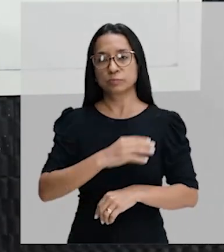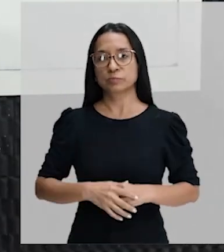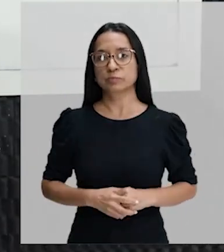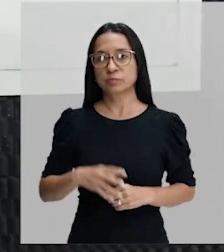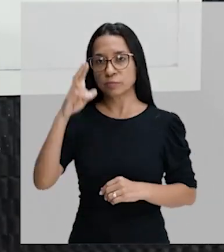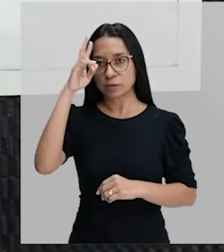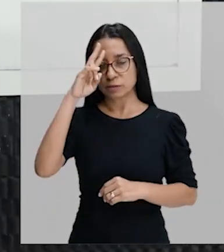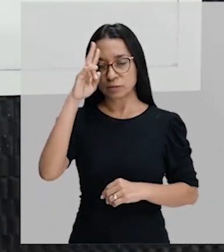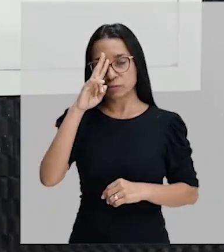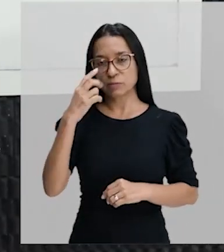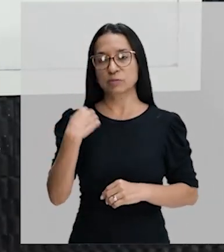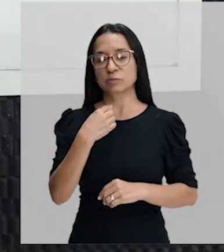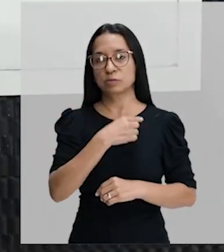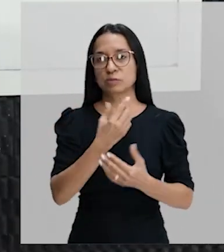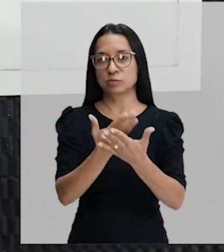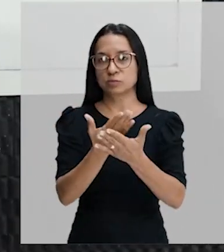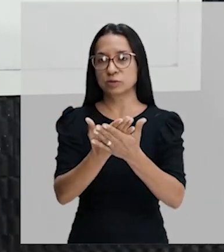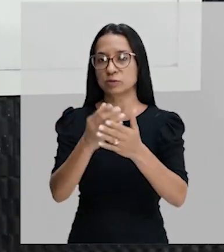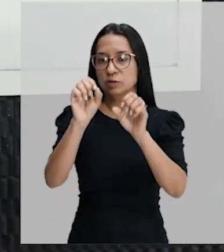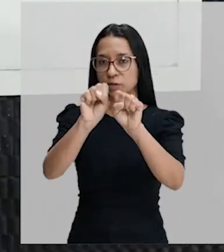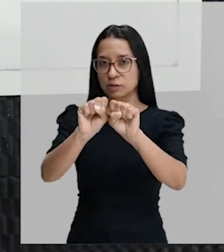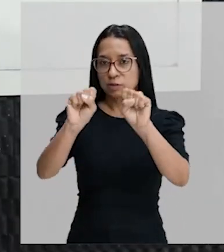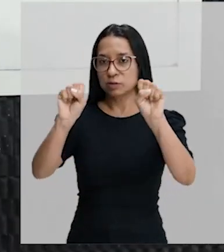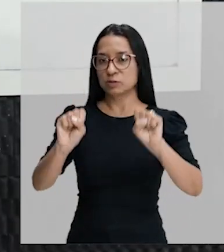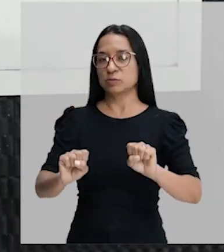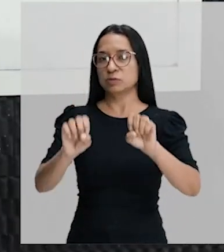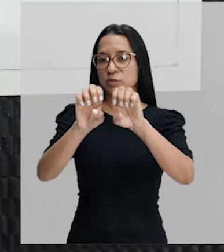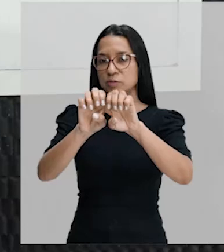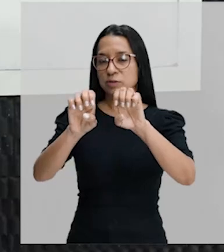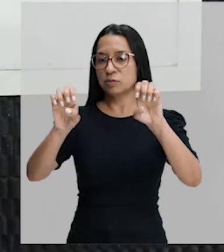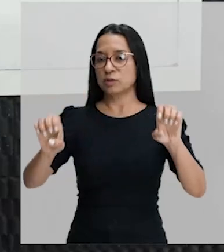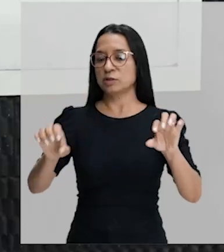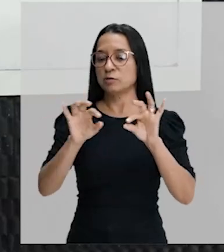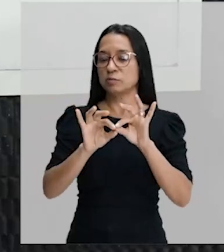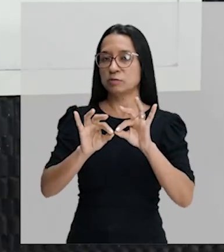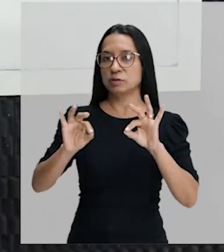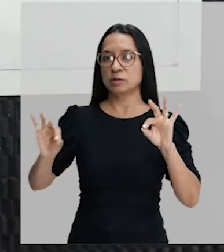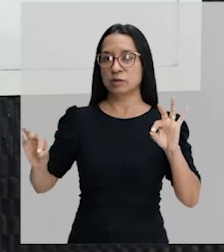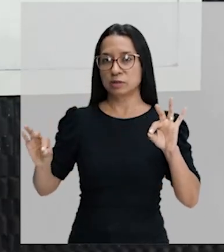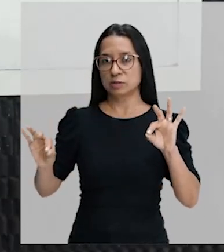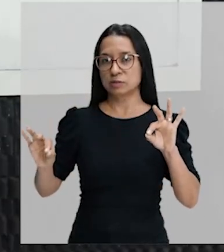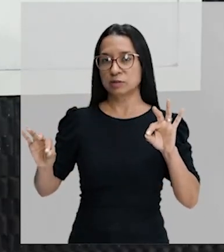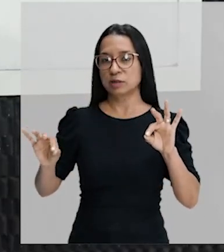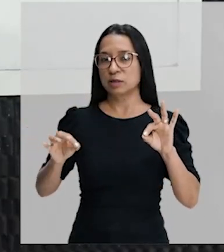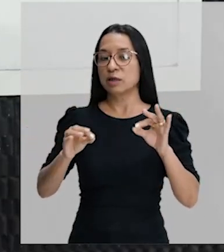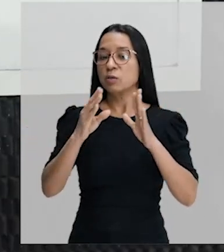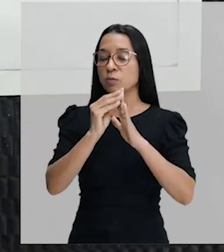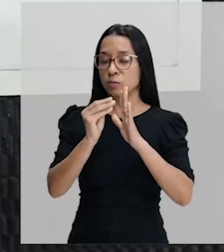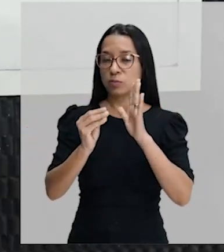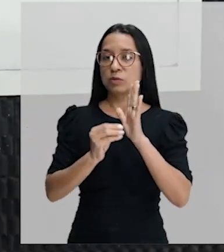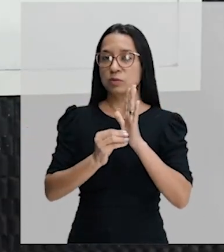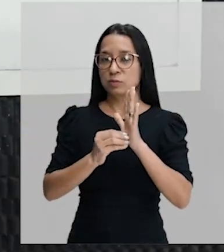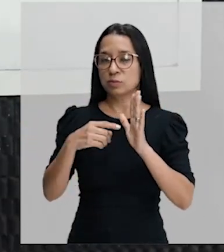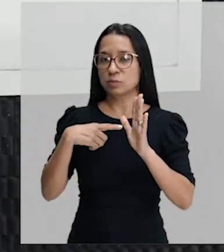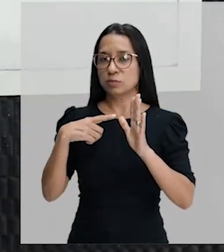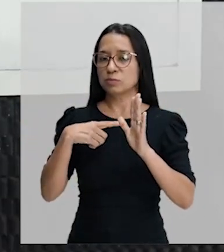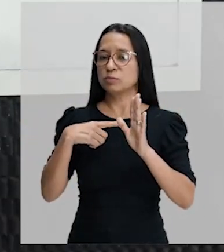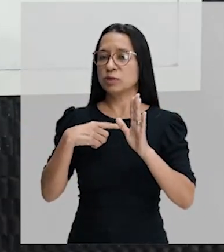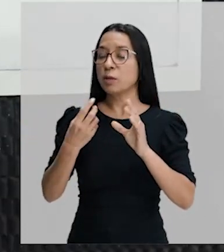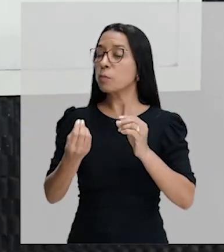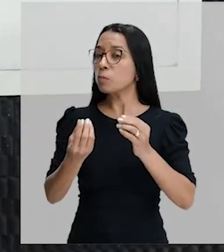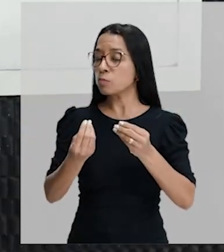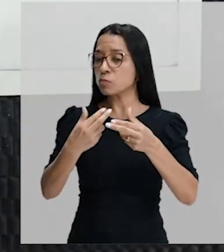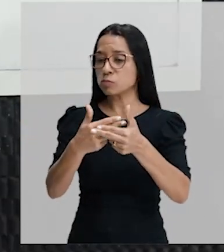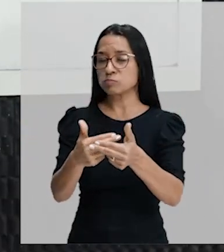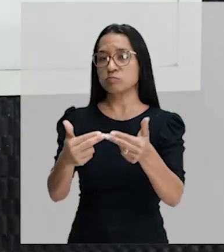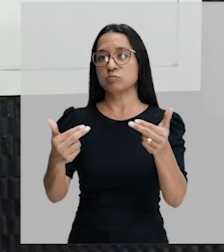Só lembrando que a gente está fazendo o estudo dos sistemas de equações lineares, né? Esse é o nosso tema, já tem bastante material produzido